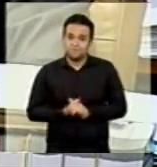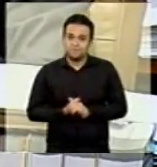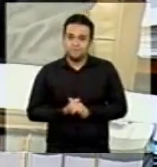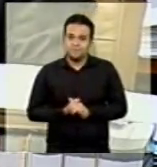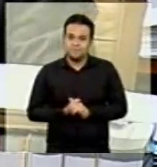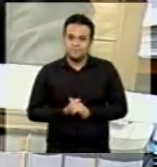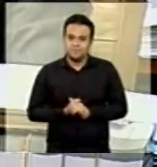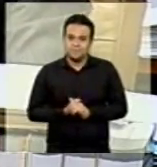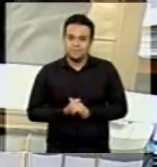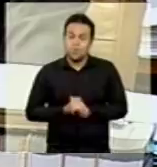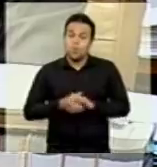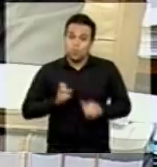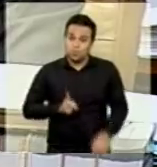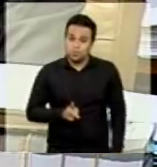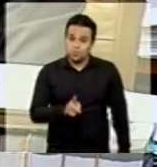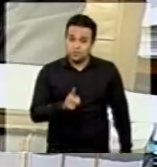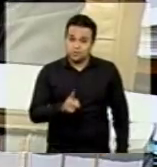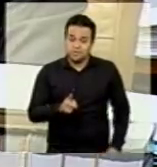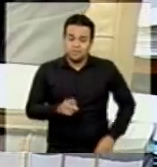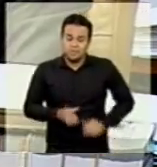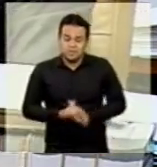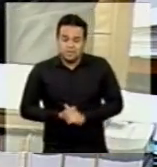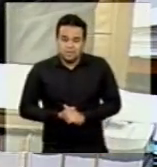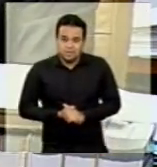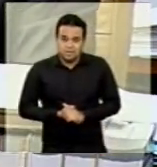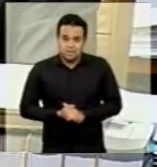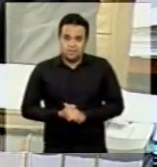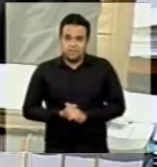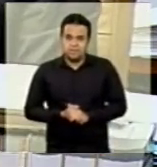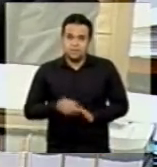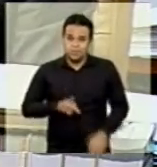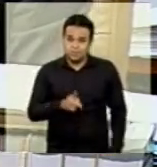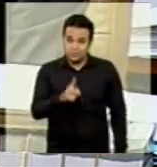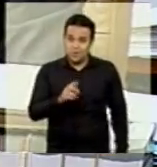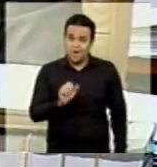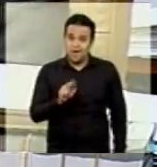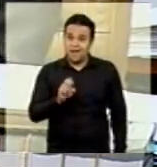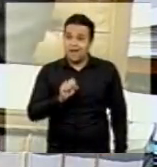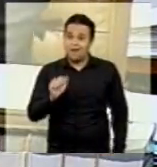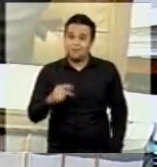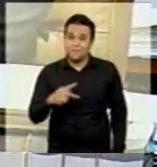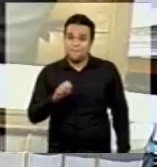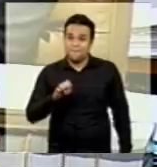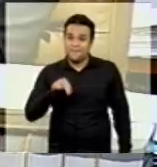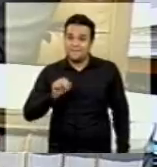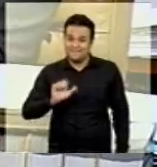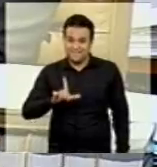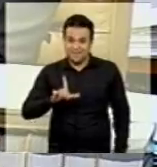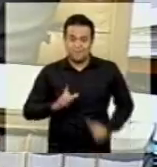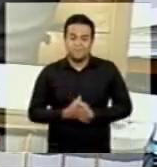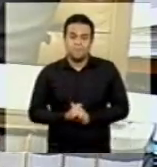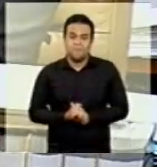deu-se sequência, deu-se prosseguimento àquela causa penal.